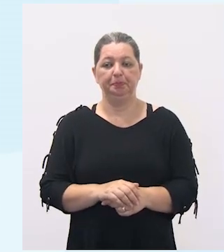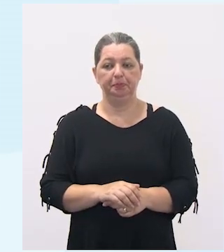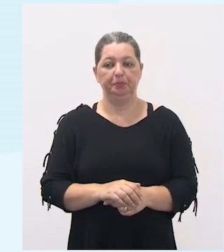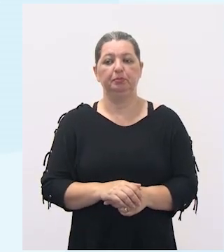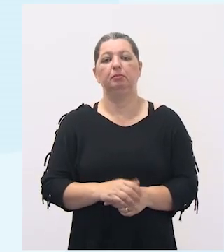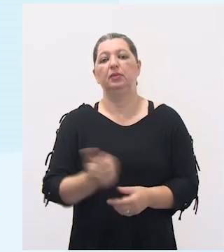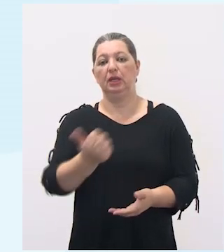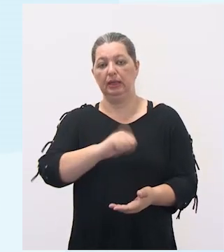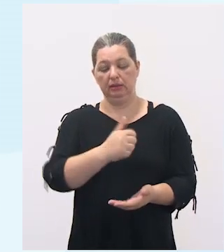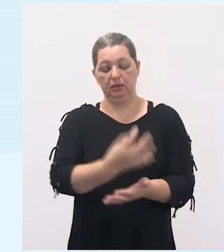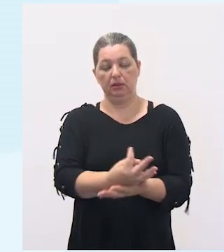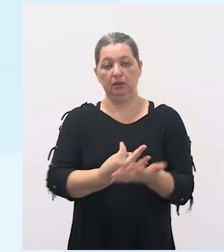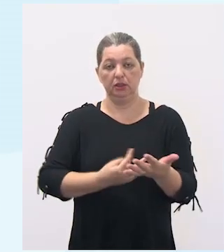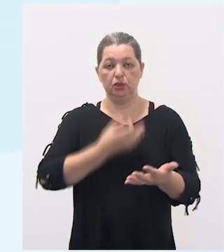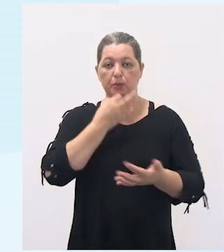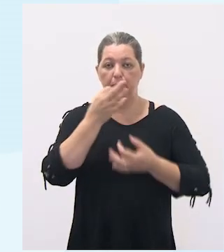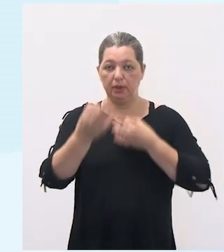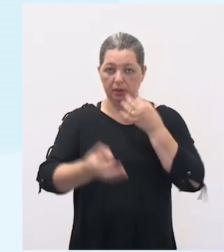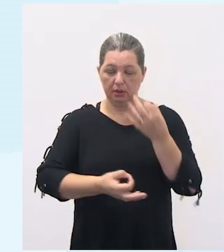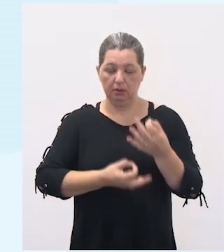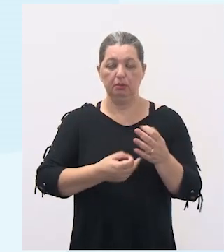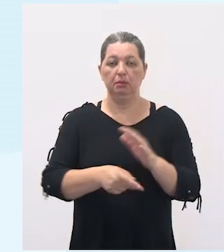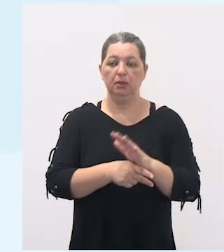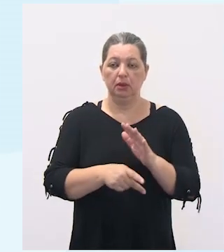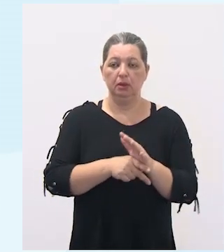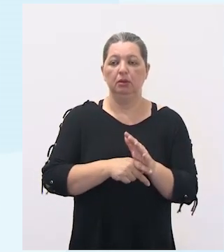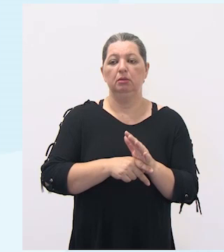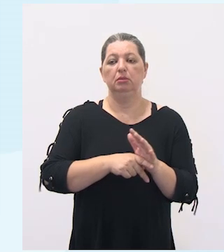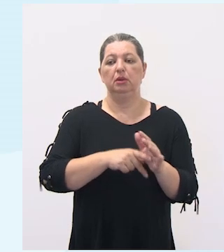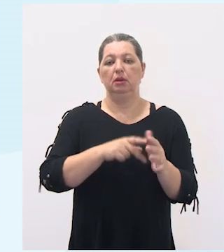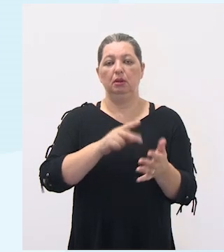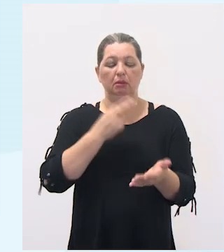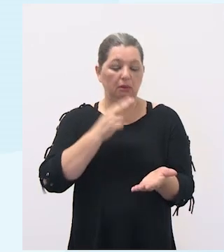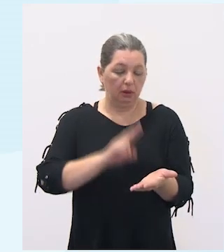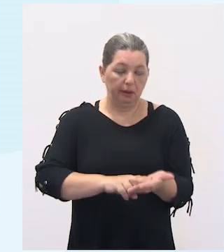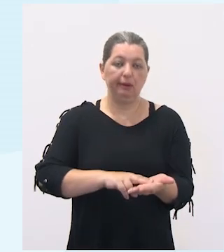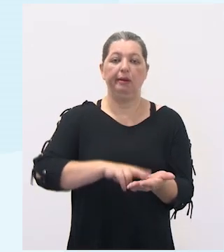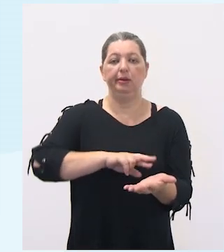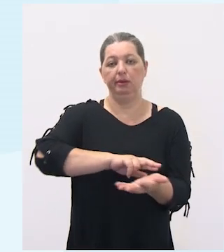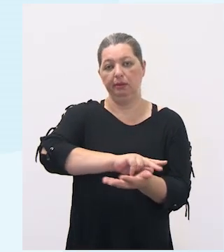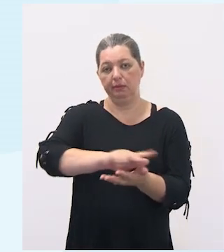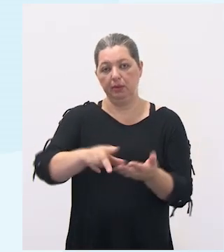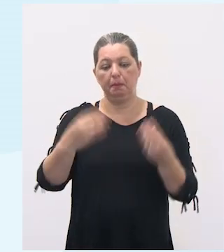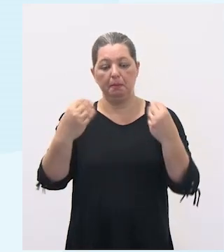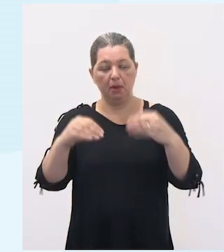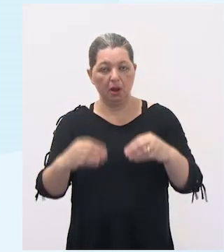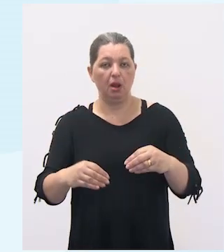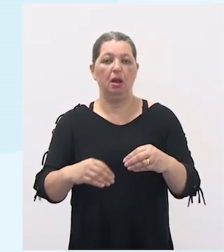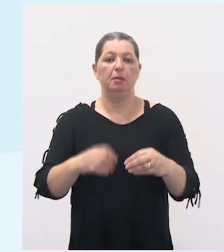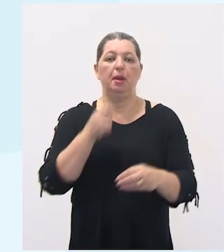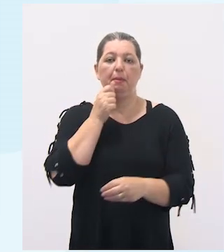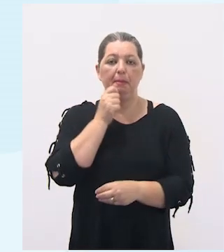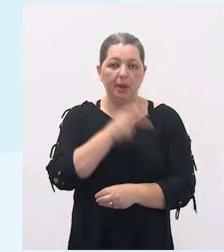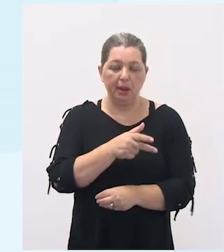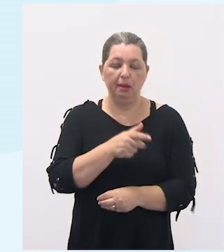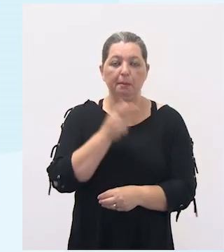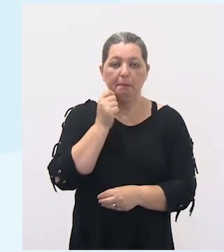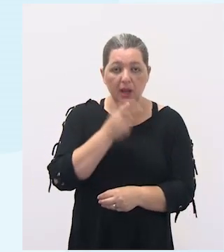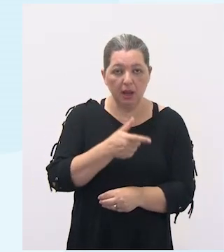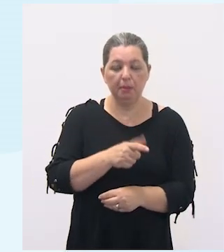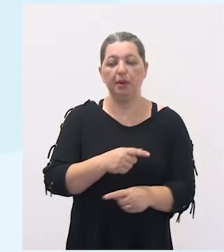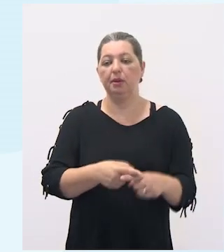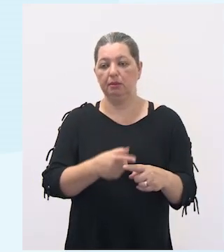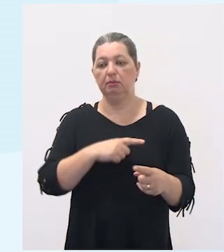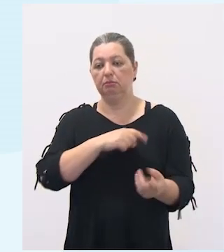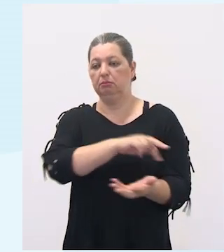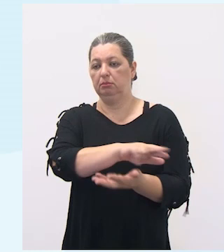Analisar textos de opiniões, artigos de opinião, editorial, carta, comentários de blogs, memes, e